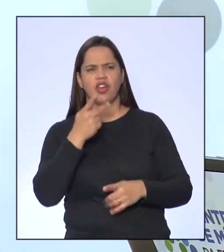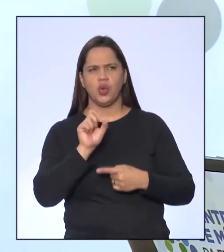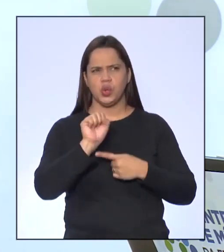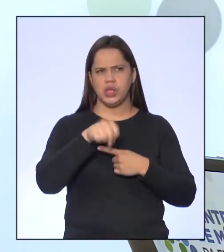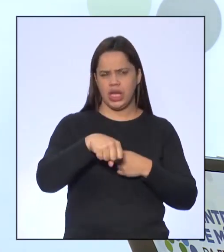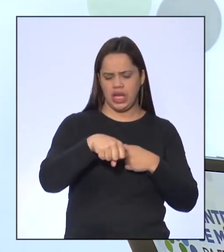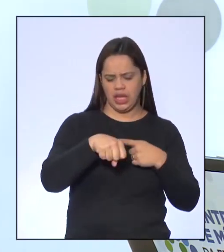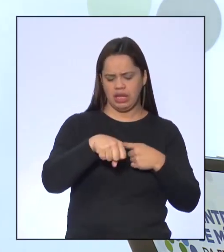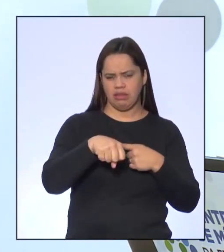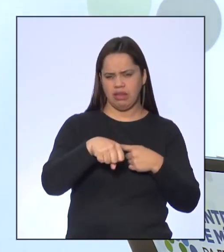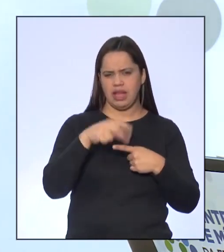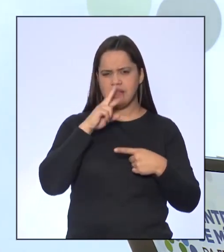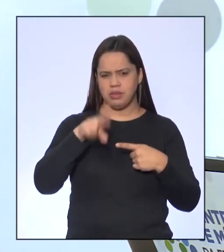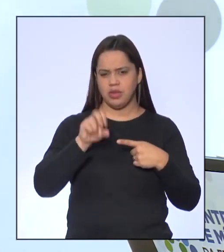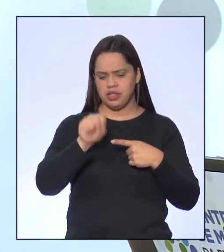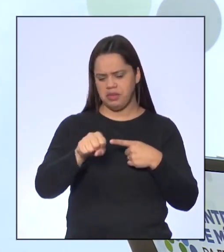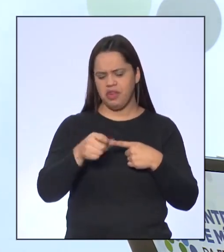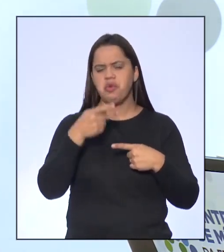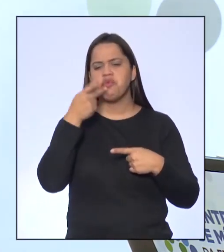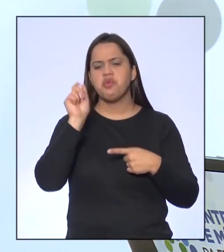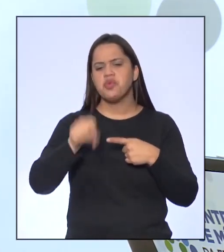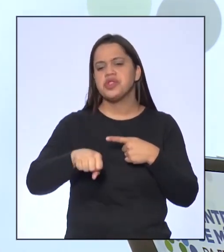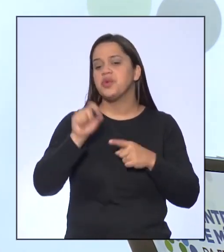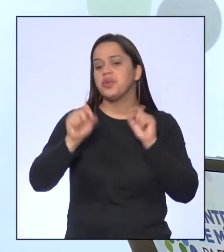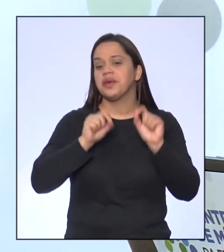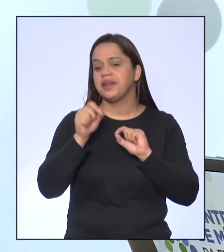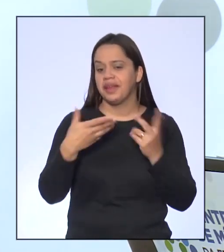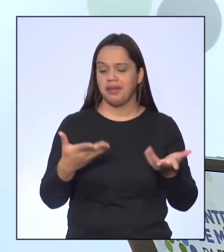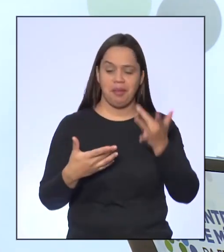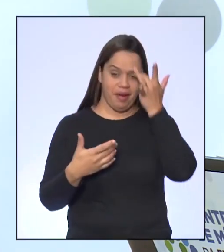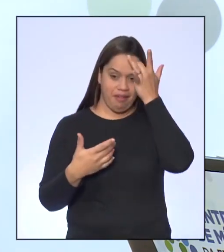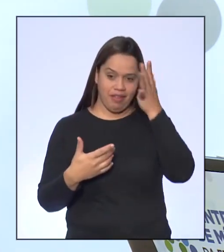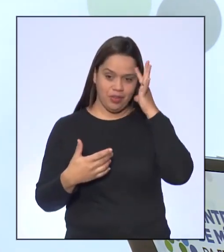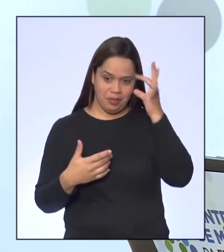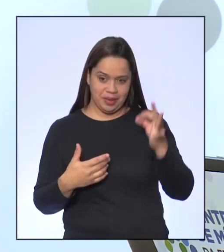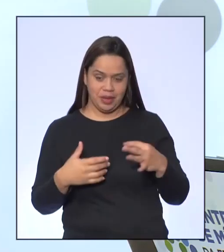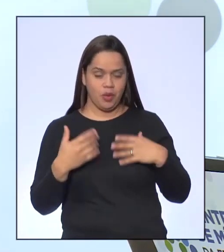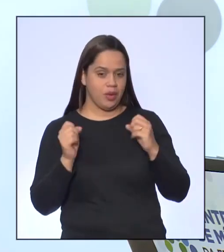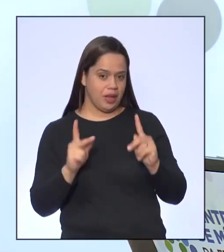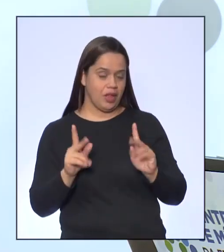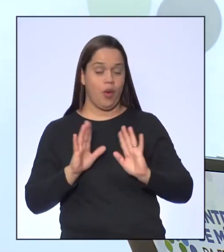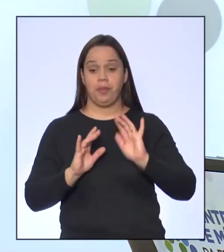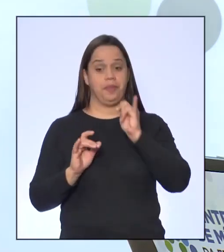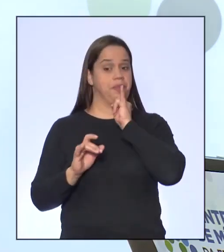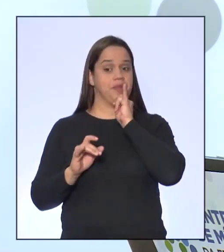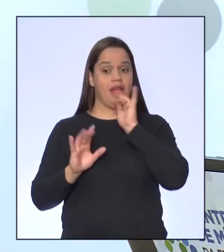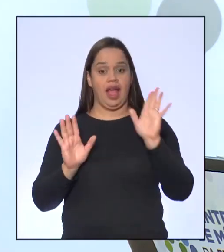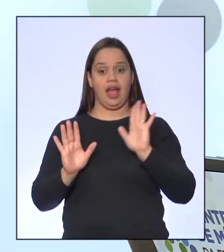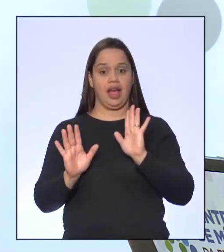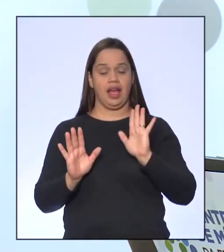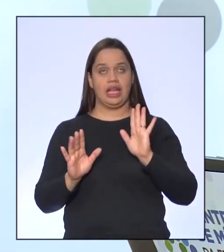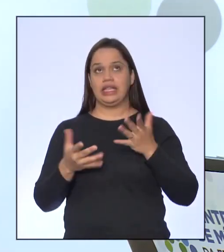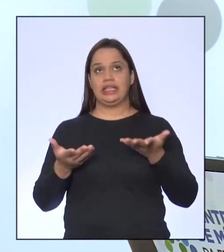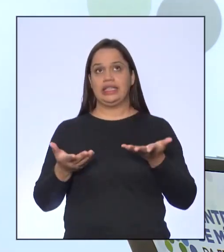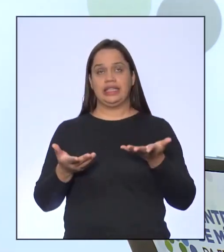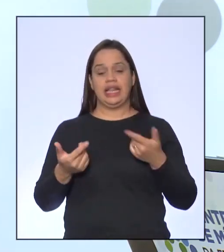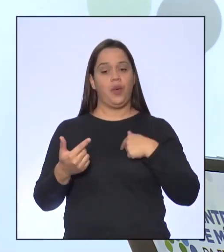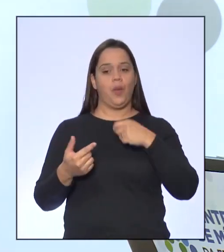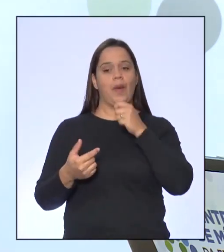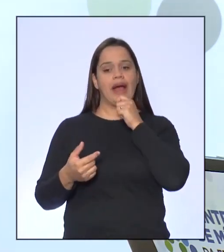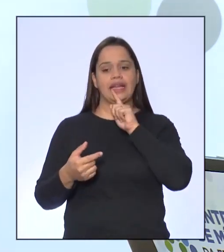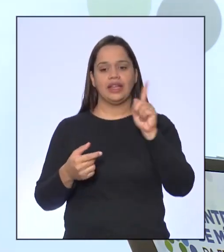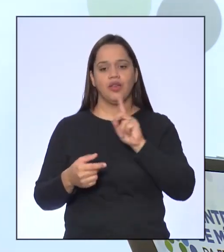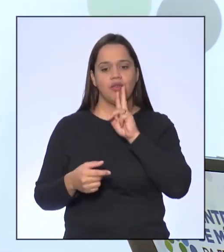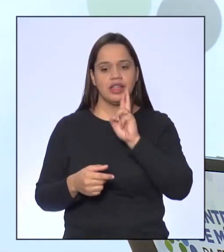o quê, né, gente, para ficar mais fácil. E então, assim, eu ainda não vou dar uma resposta, mas eu vou dar uma dica. Vou mostrar uma imagem